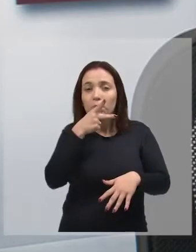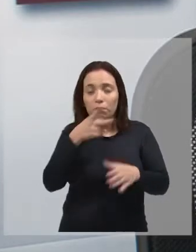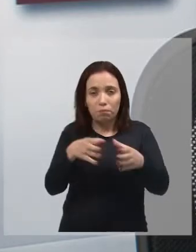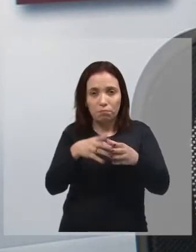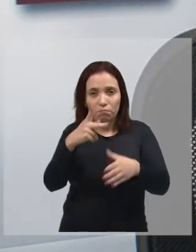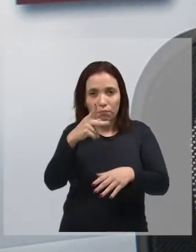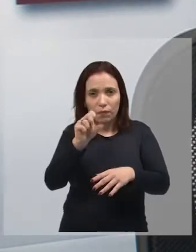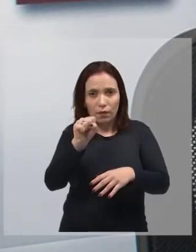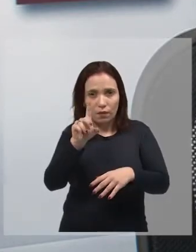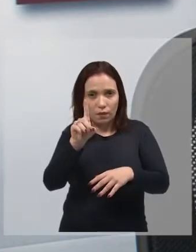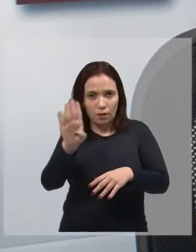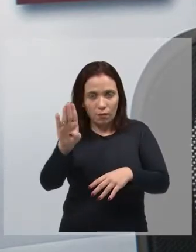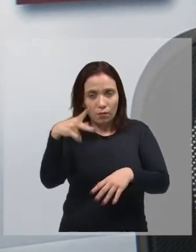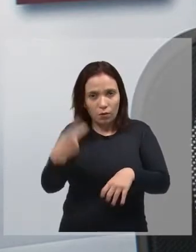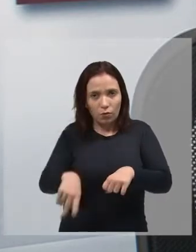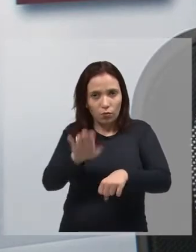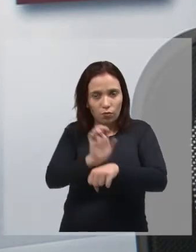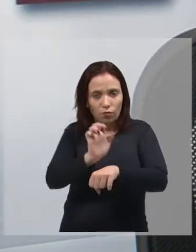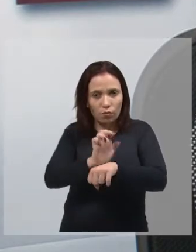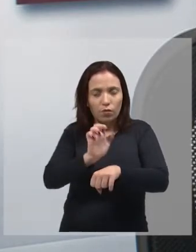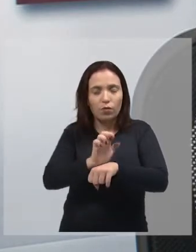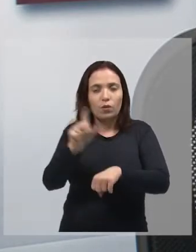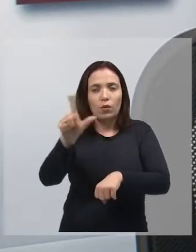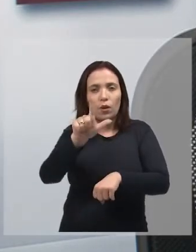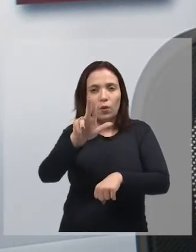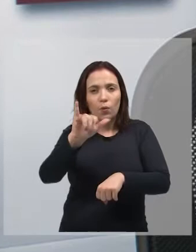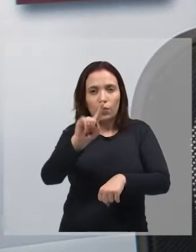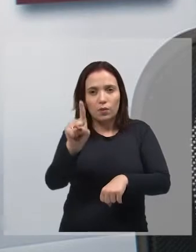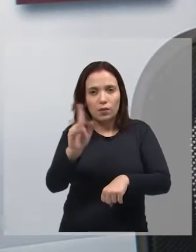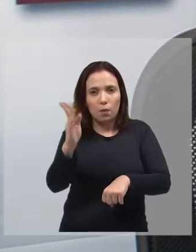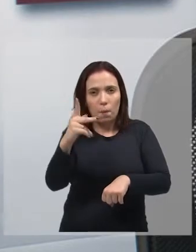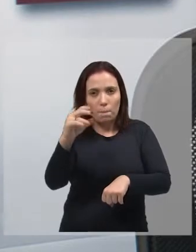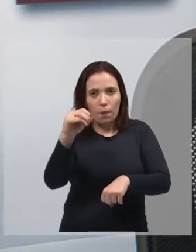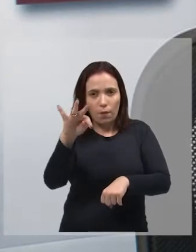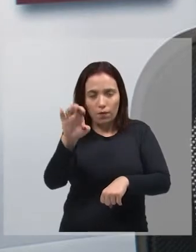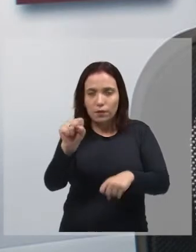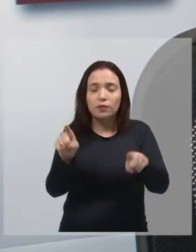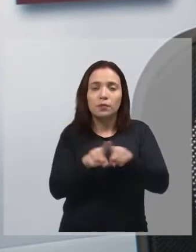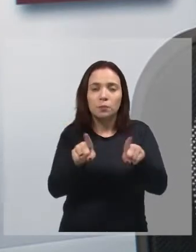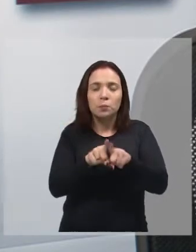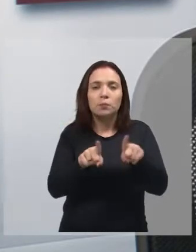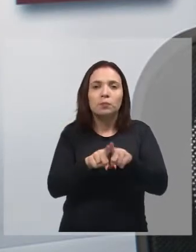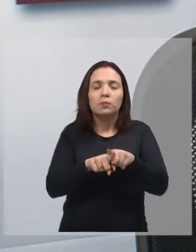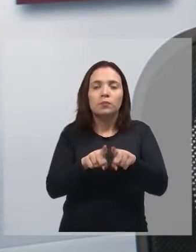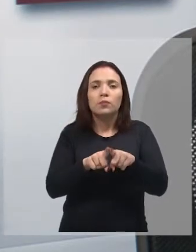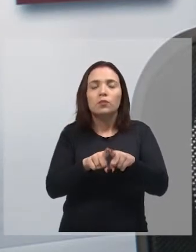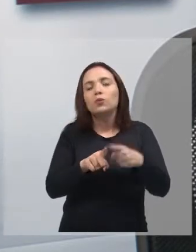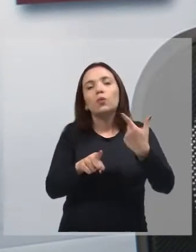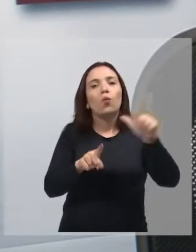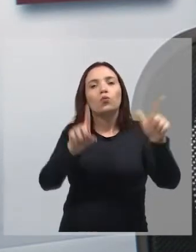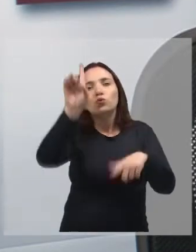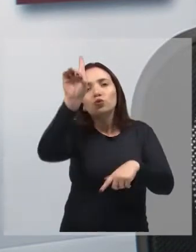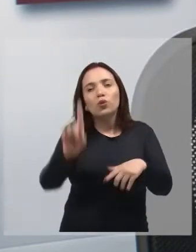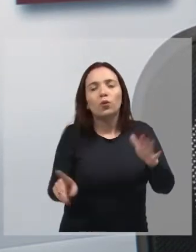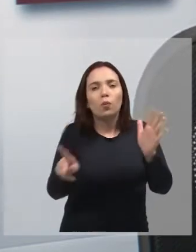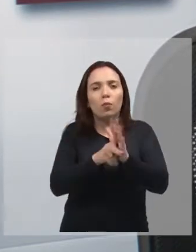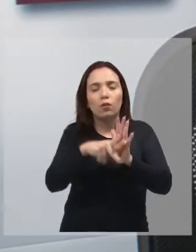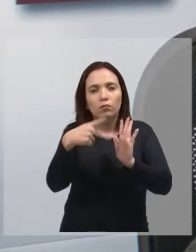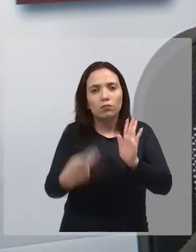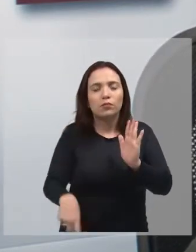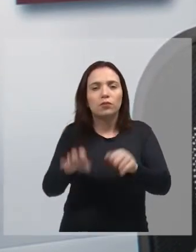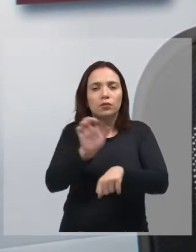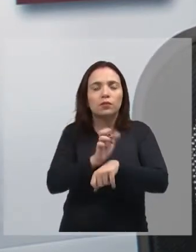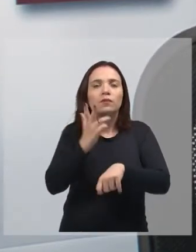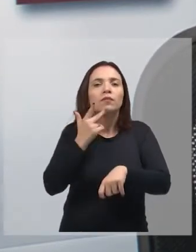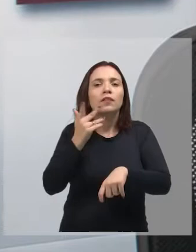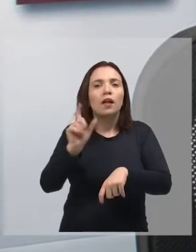PSDB, a nível estadual, com Luiz Pontes, e depois, a nível de Diretório Municipal de Fortaleza, na figura